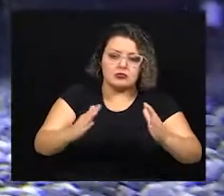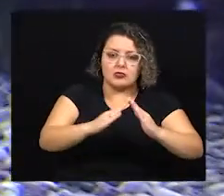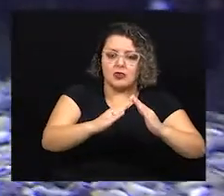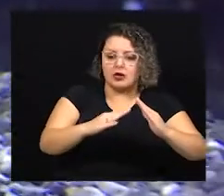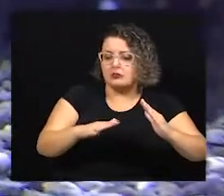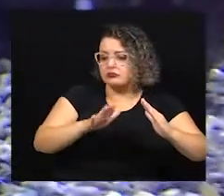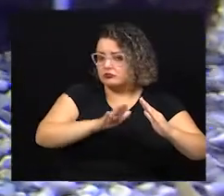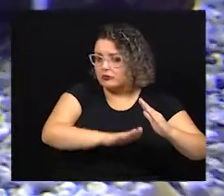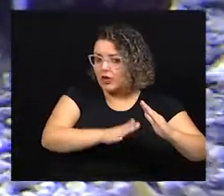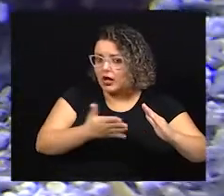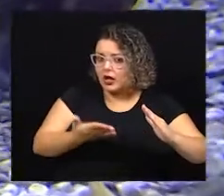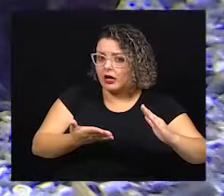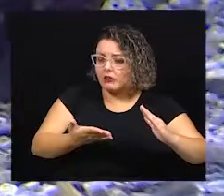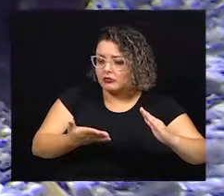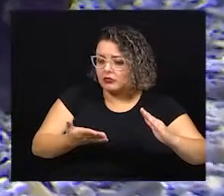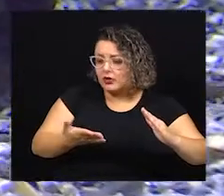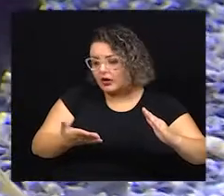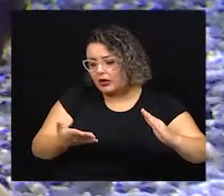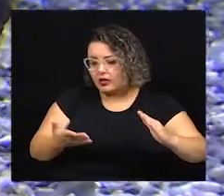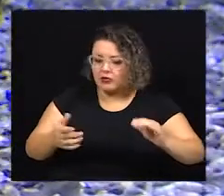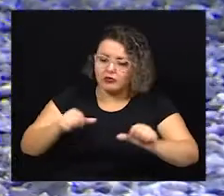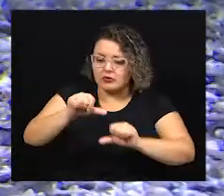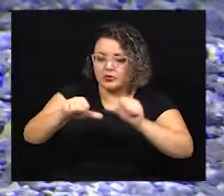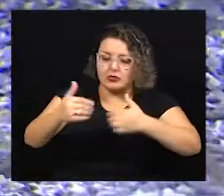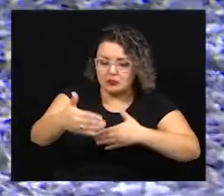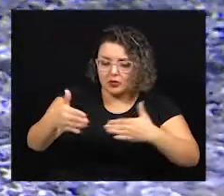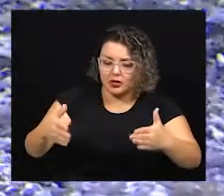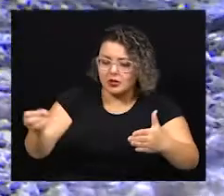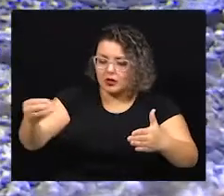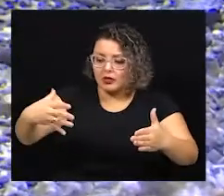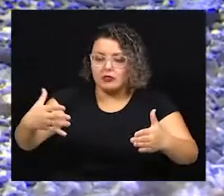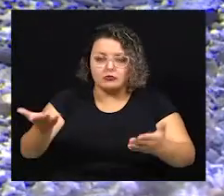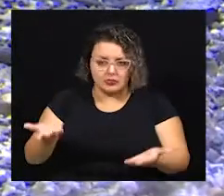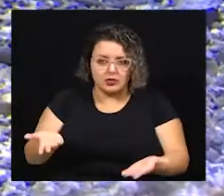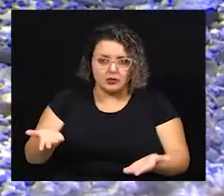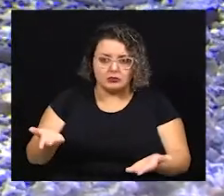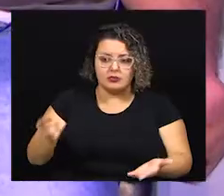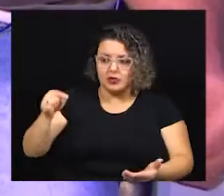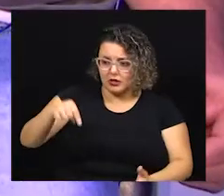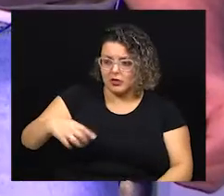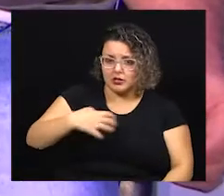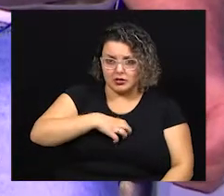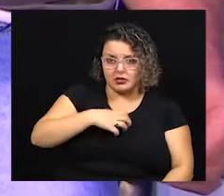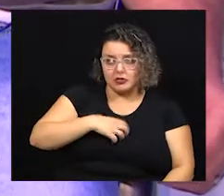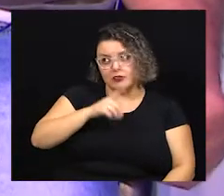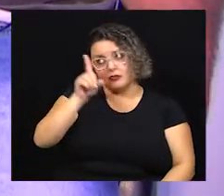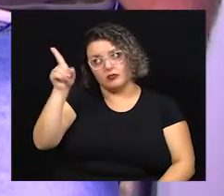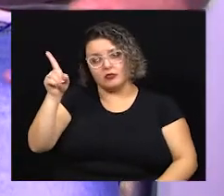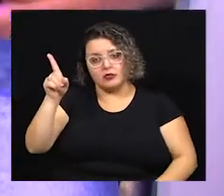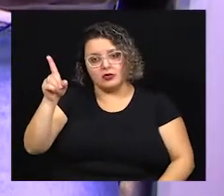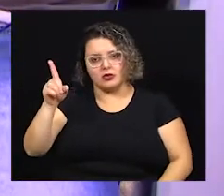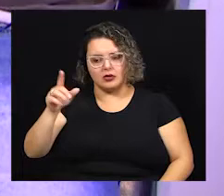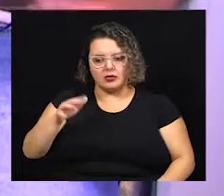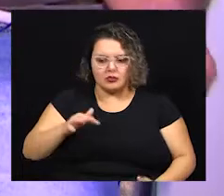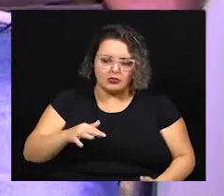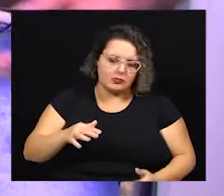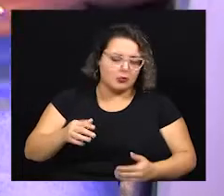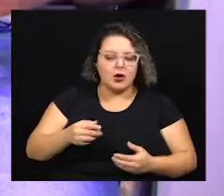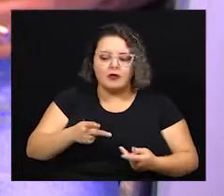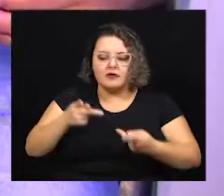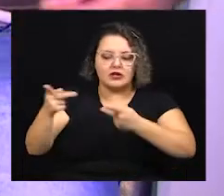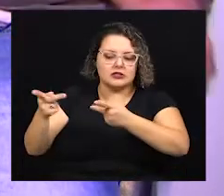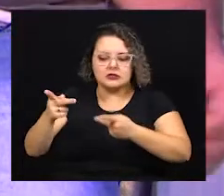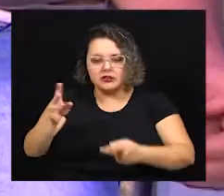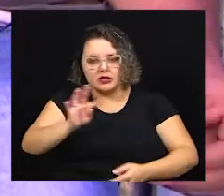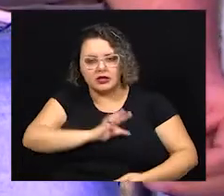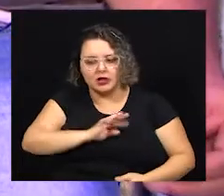cara, quero um peixinho. Vou trocar a lâmpada do meu aquário. Esse caso da Bahia, que eu fui até lá, eu fiz uma visita técnica,